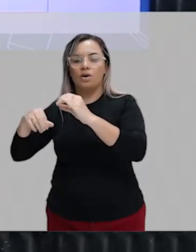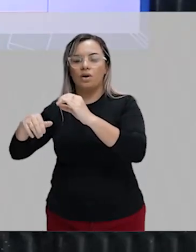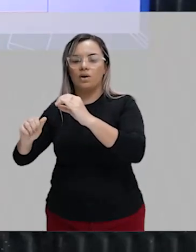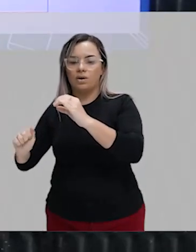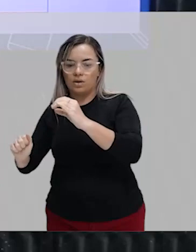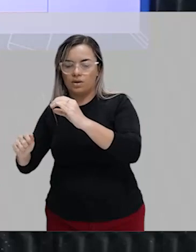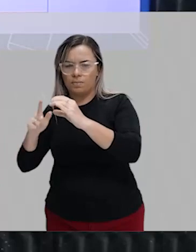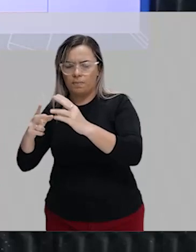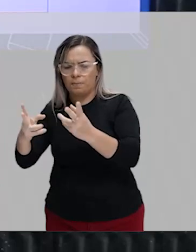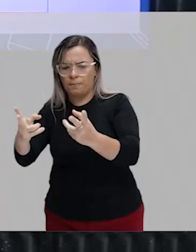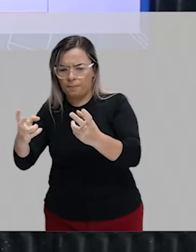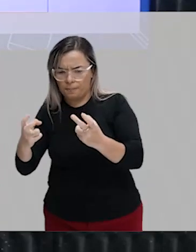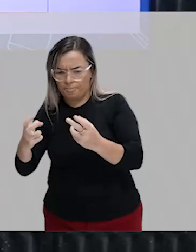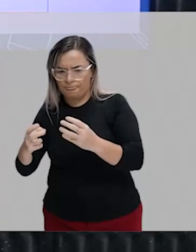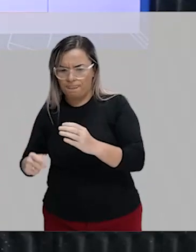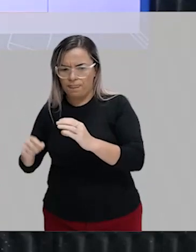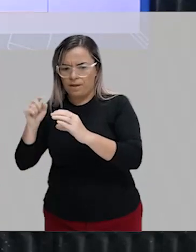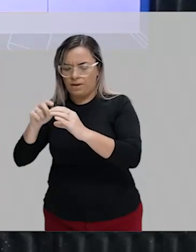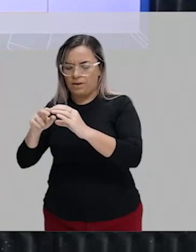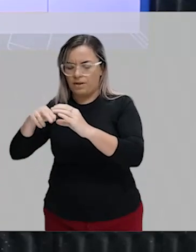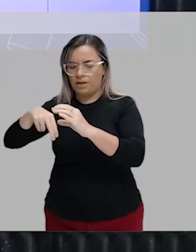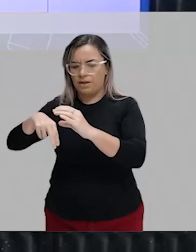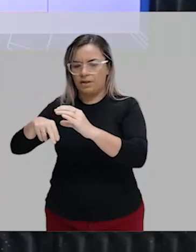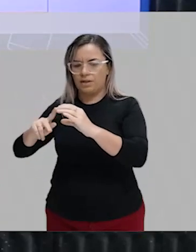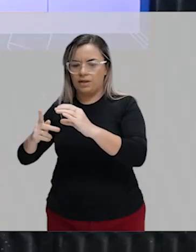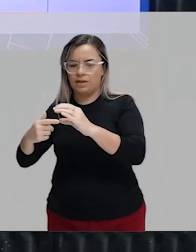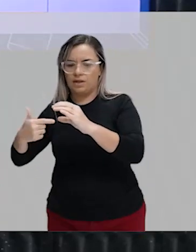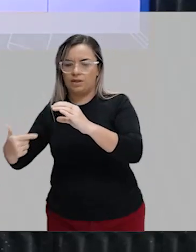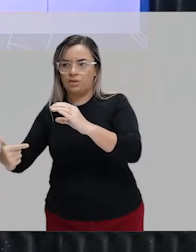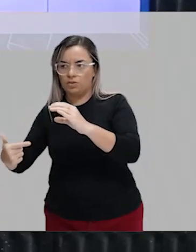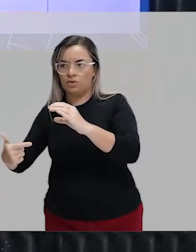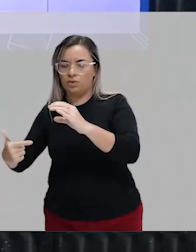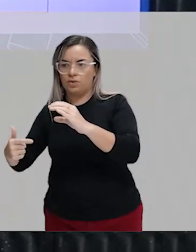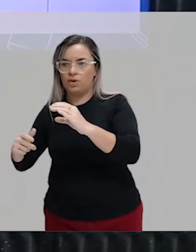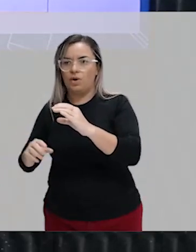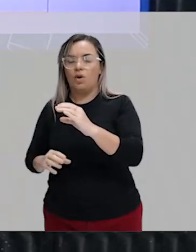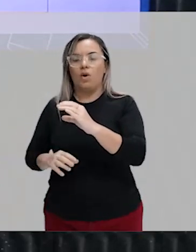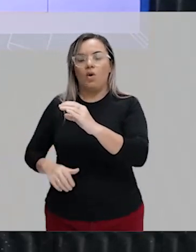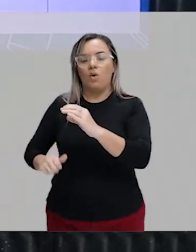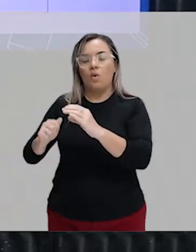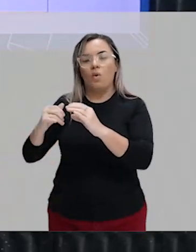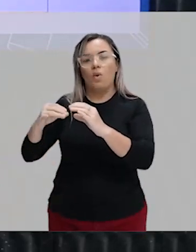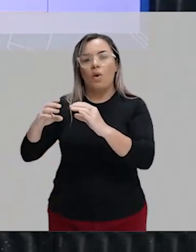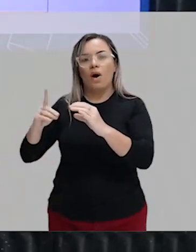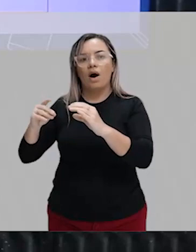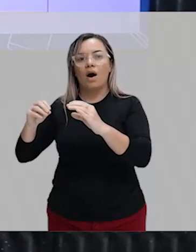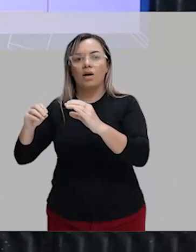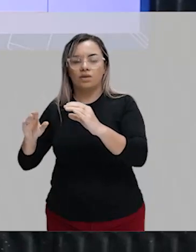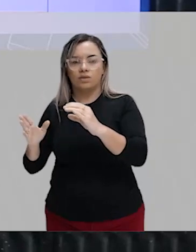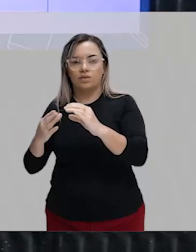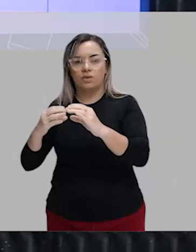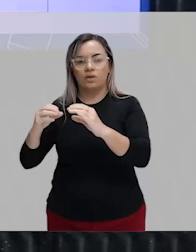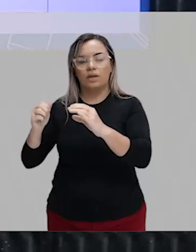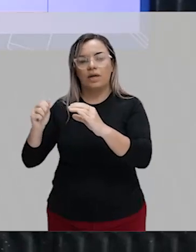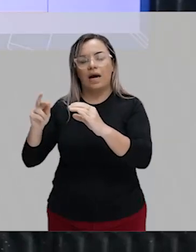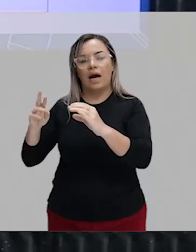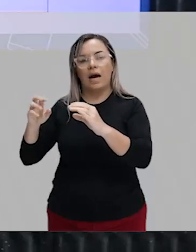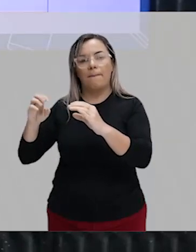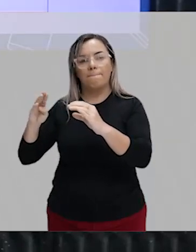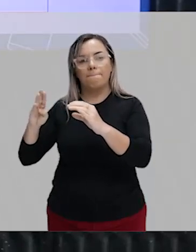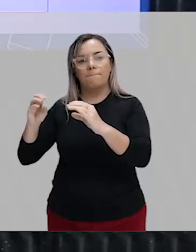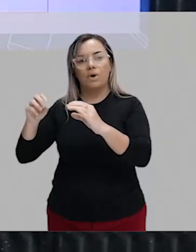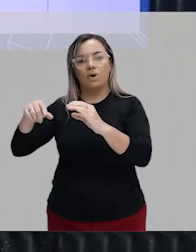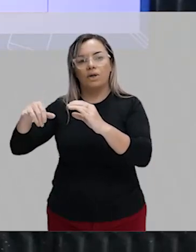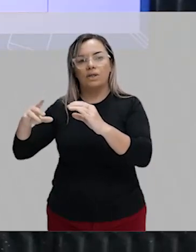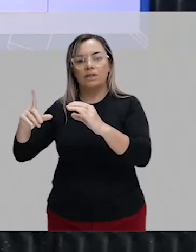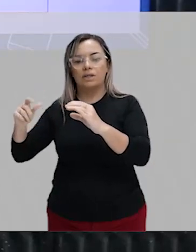o NH2, o ácido carboxílico e o hidrogênio permanece igual, tá? Tanto para a glicina quanto